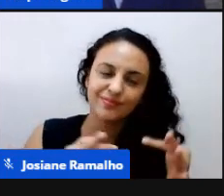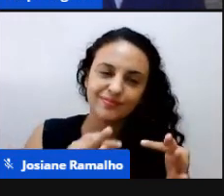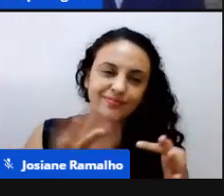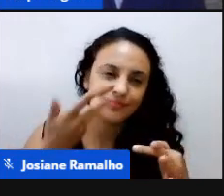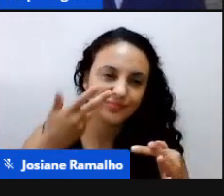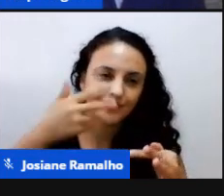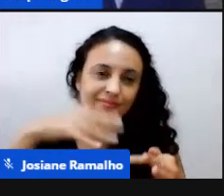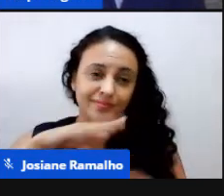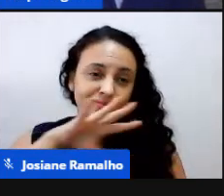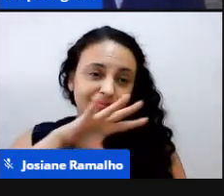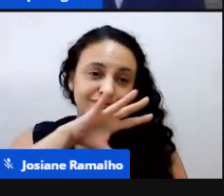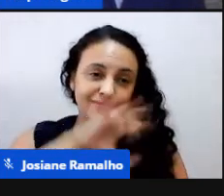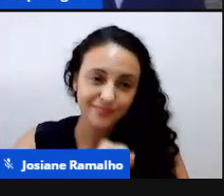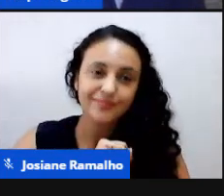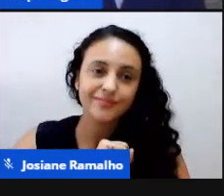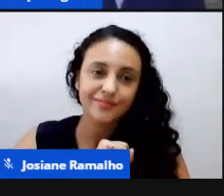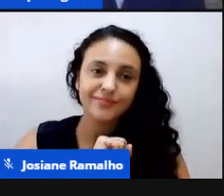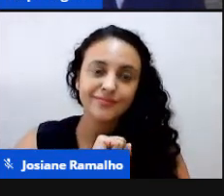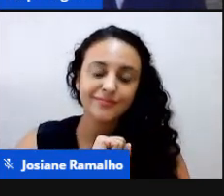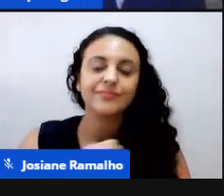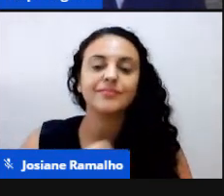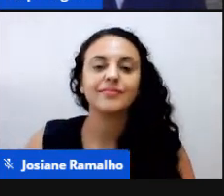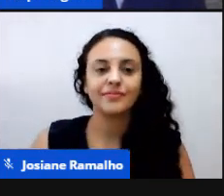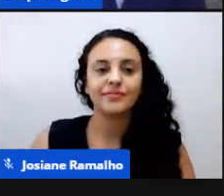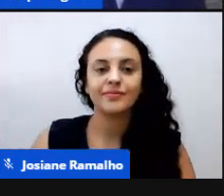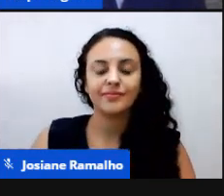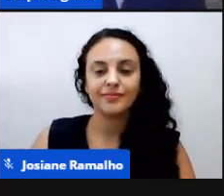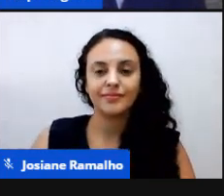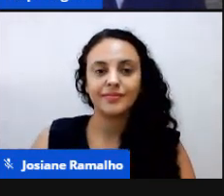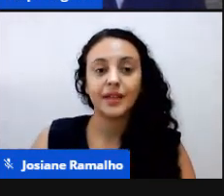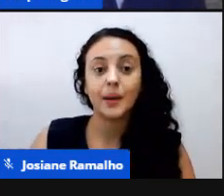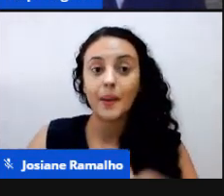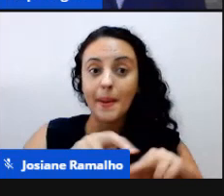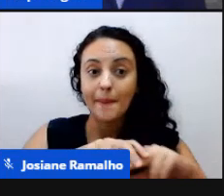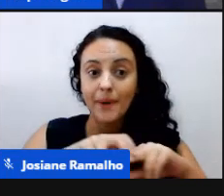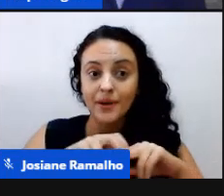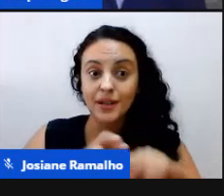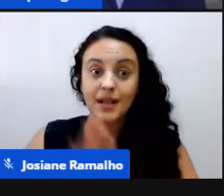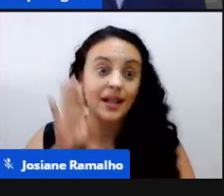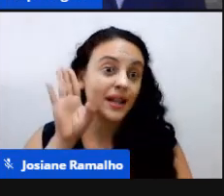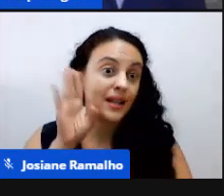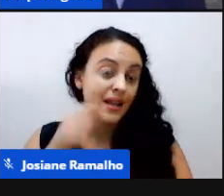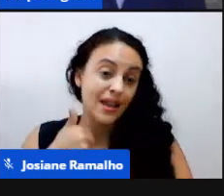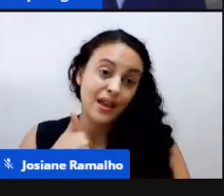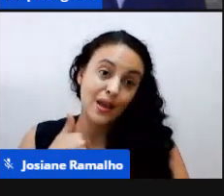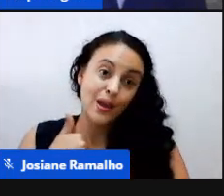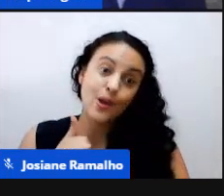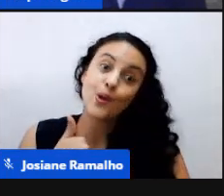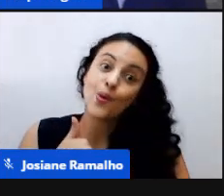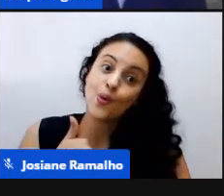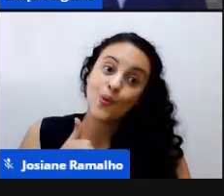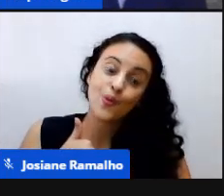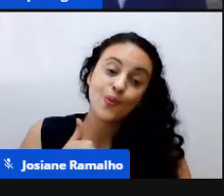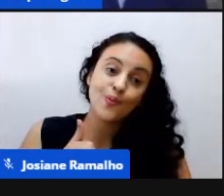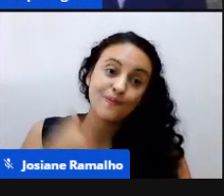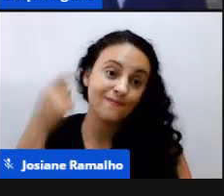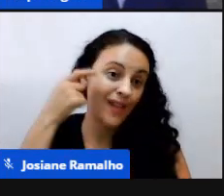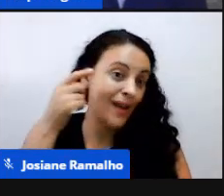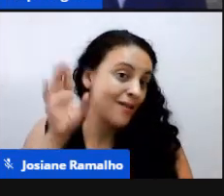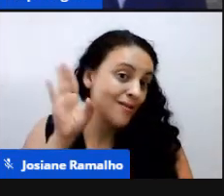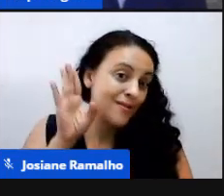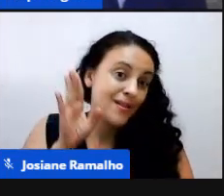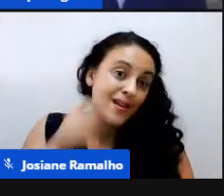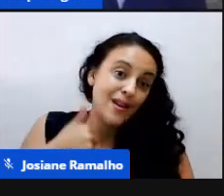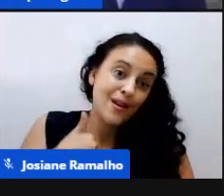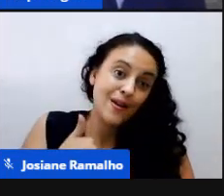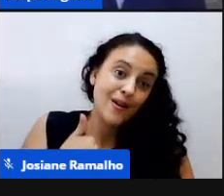Fazer com que ela se divirta com muito pouco, né? Por isso que é tão legal, quer dizer, eu sou suspeita a falar, né? Mas o